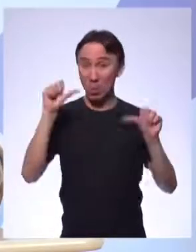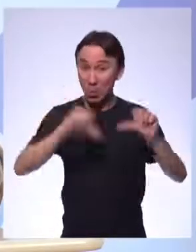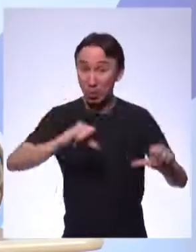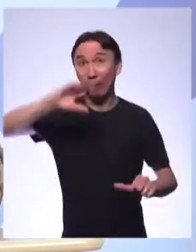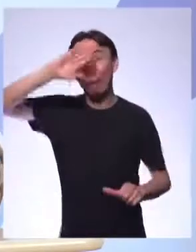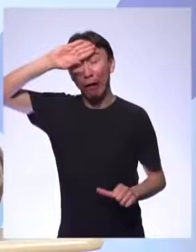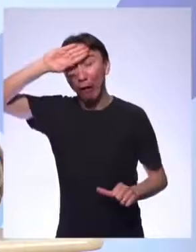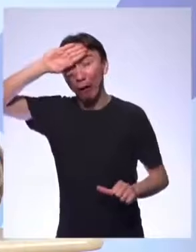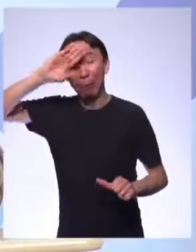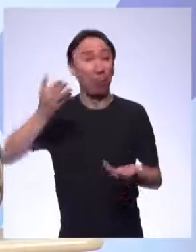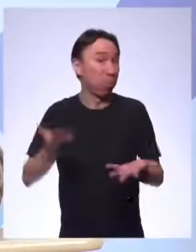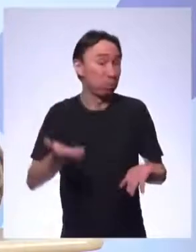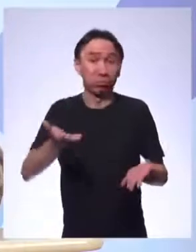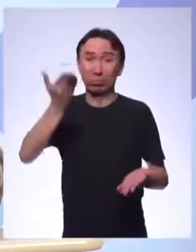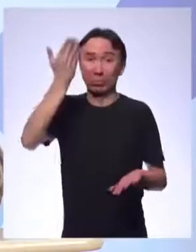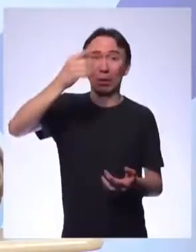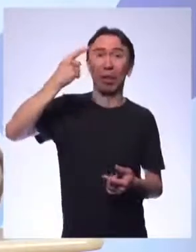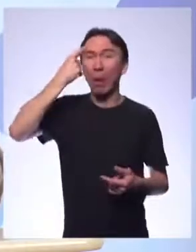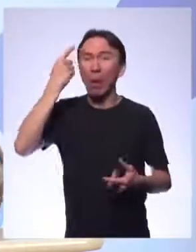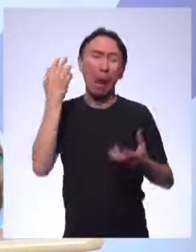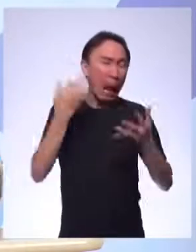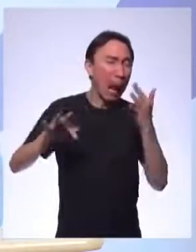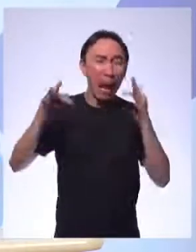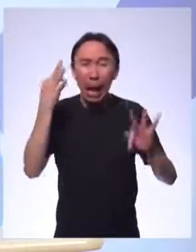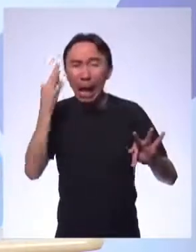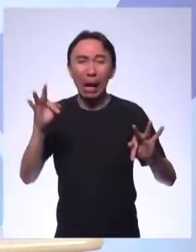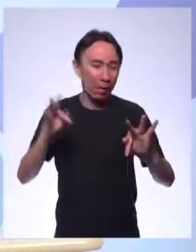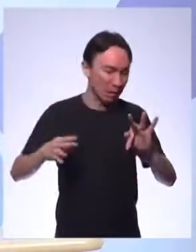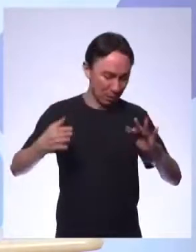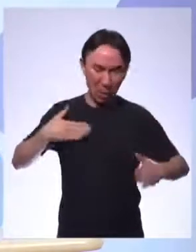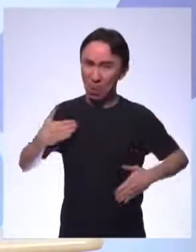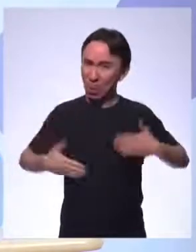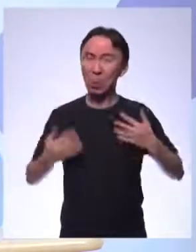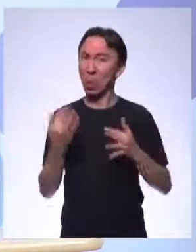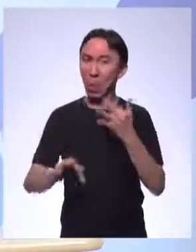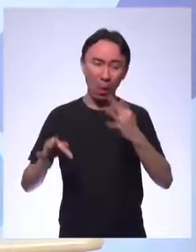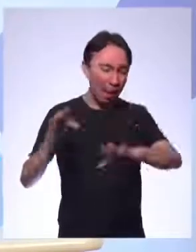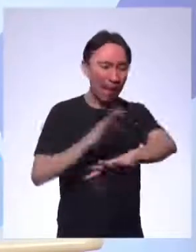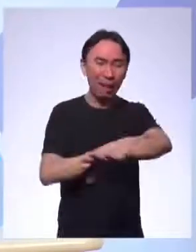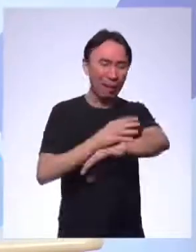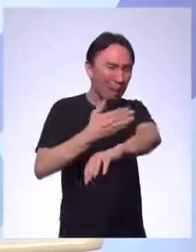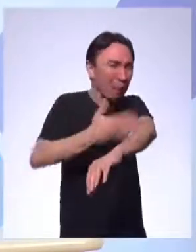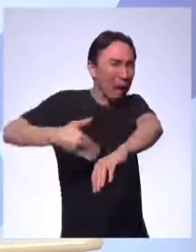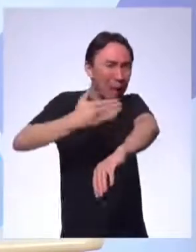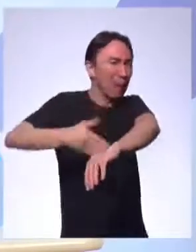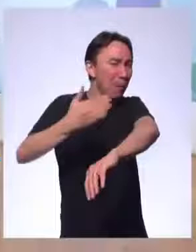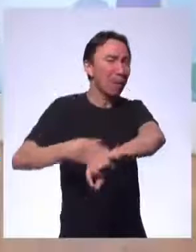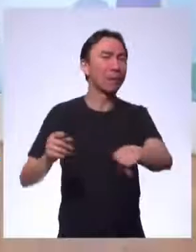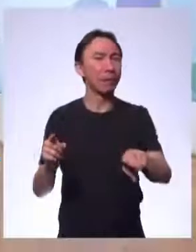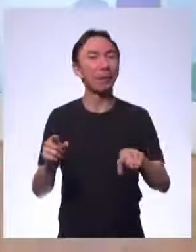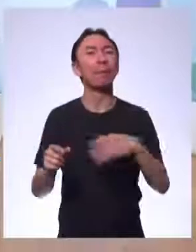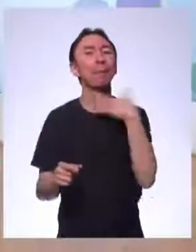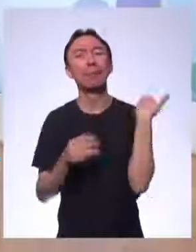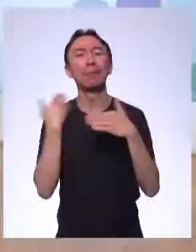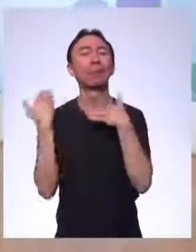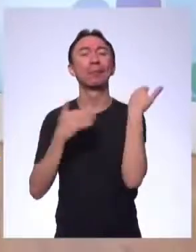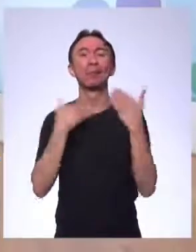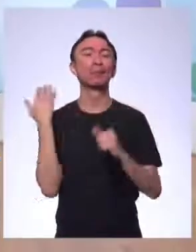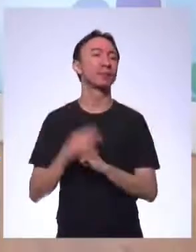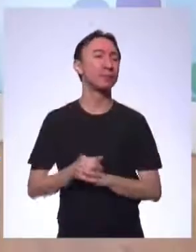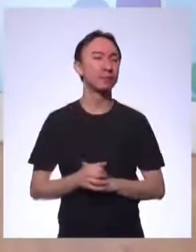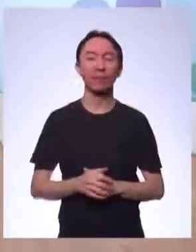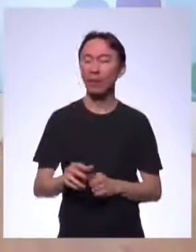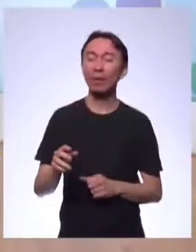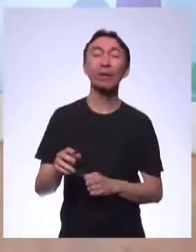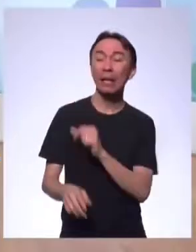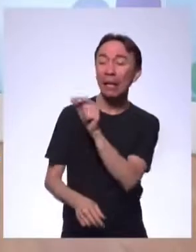dores de cabeça e no corpo, lesões na pele e morte. Teve vários. Quem foi que falou isso aí? Aqui